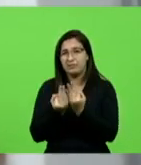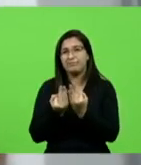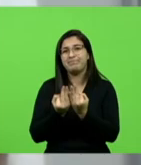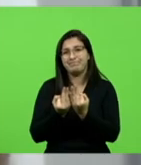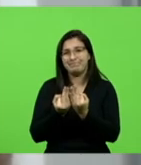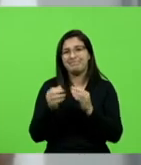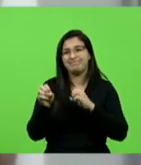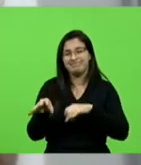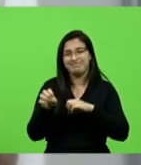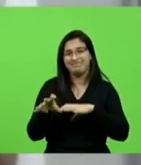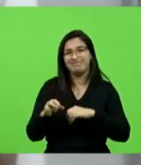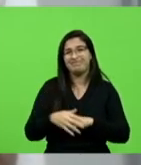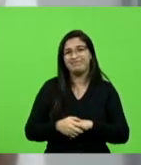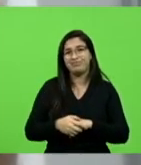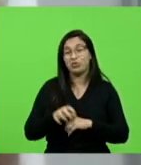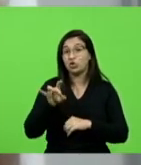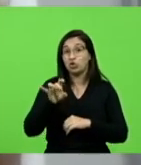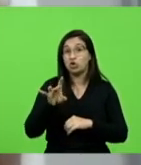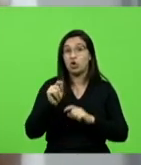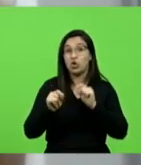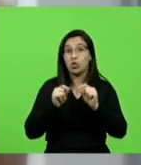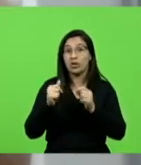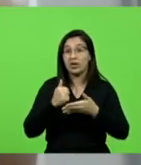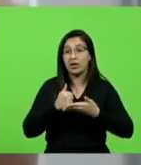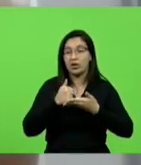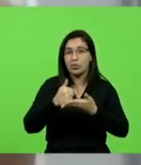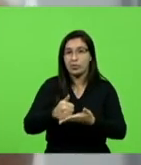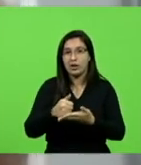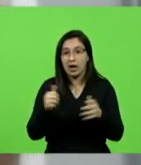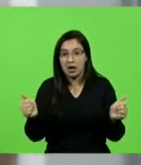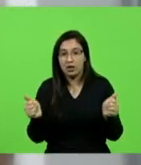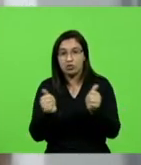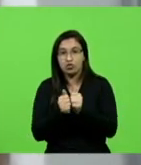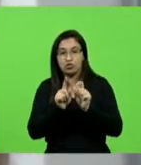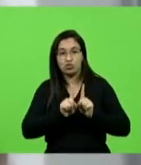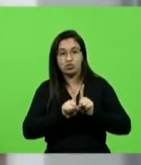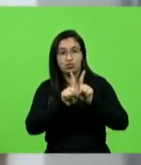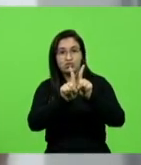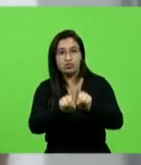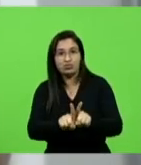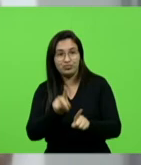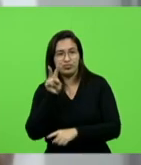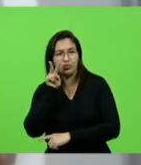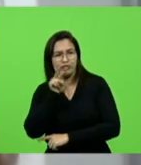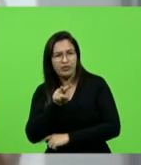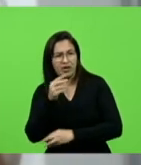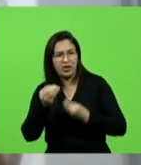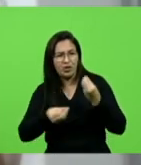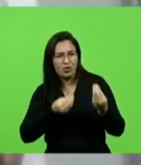em acompanhar as atividades das crianças em modo remoto.